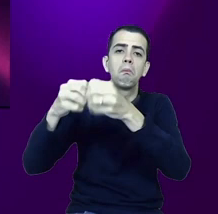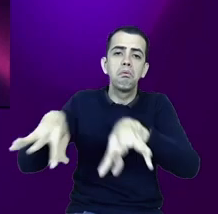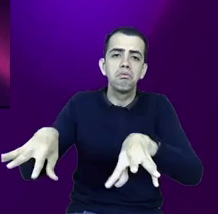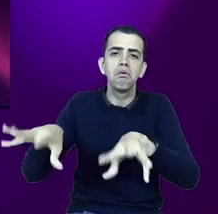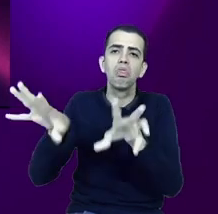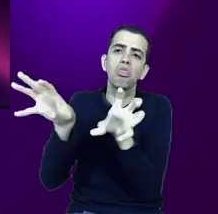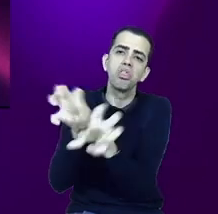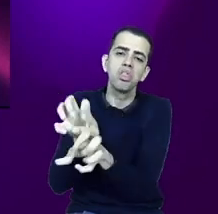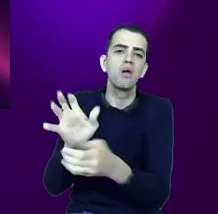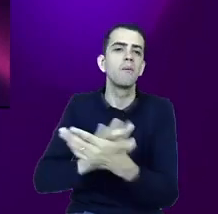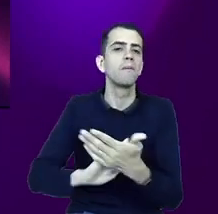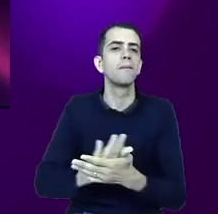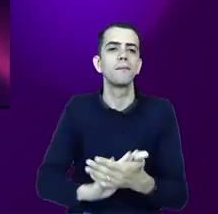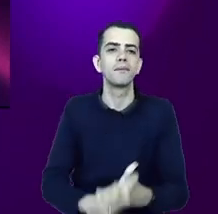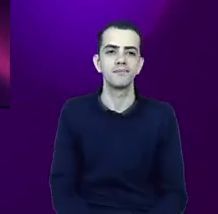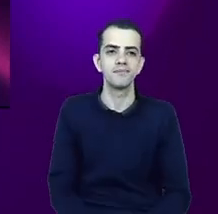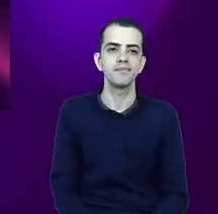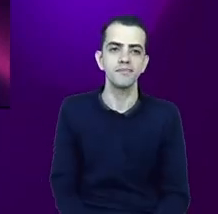doente, né?